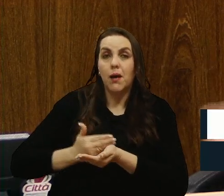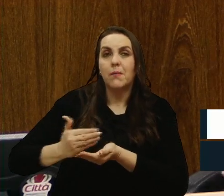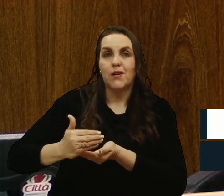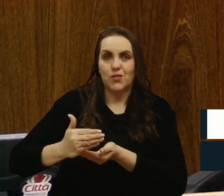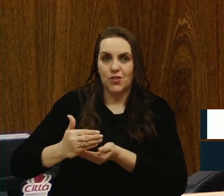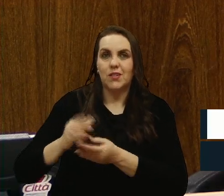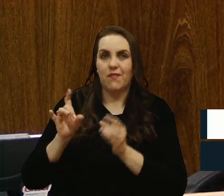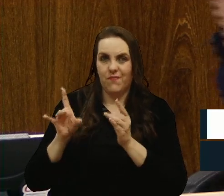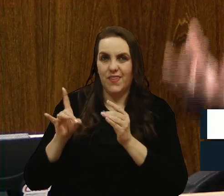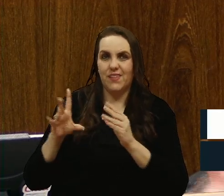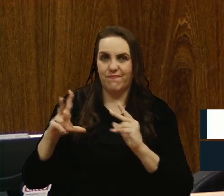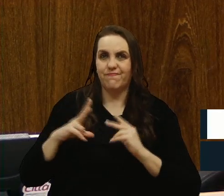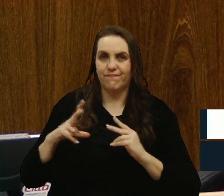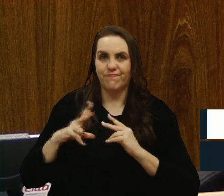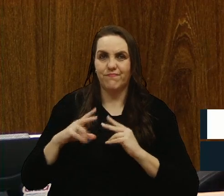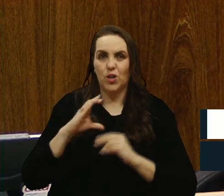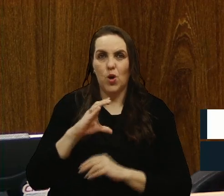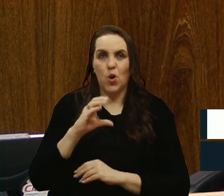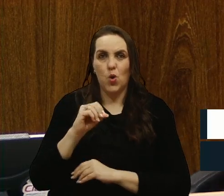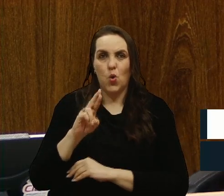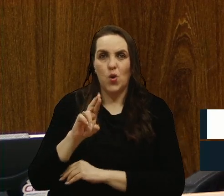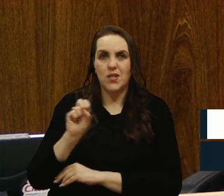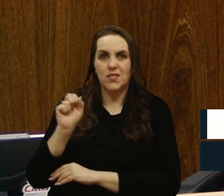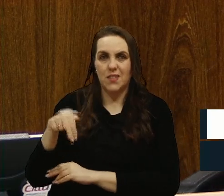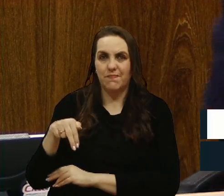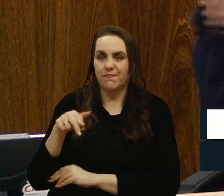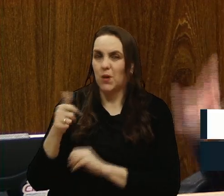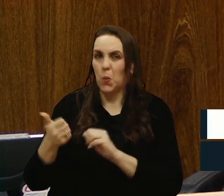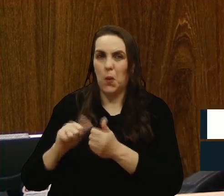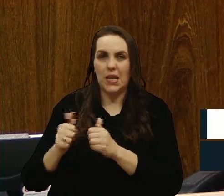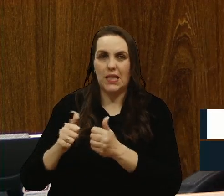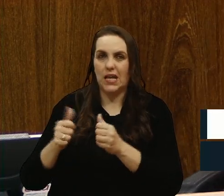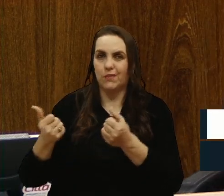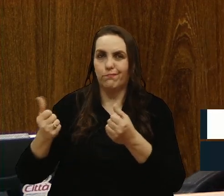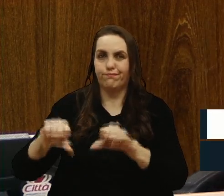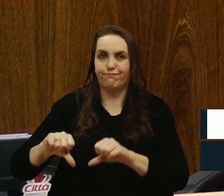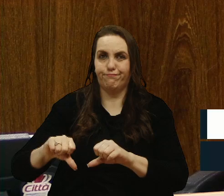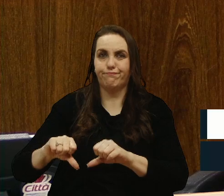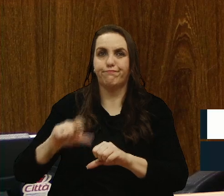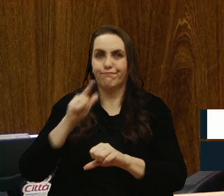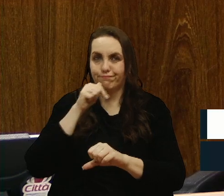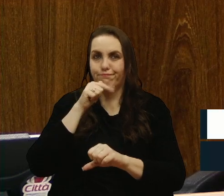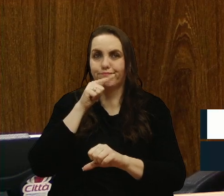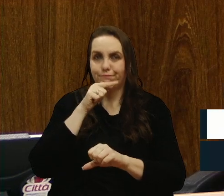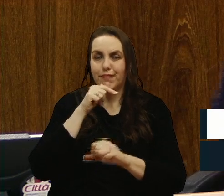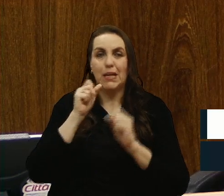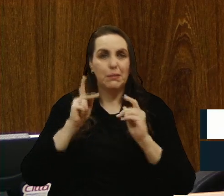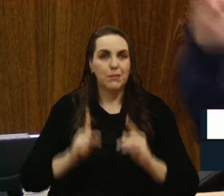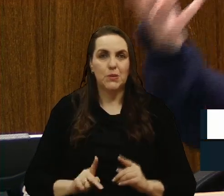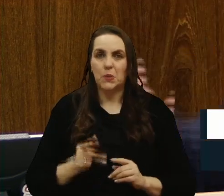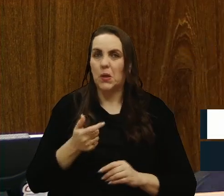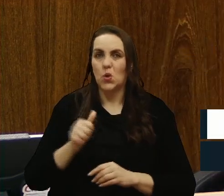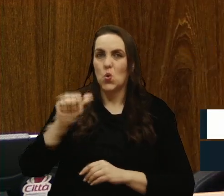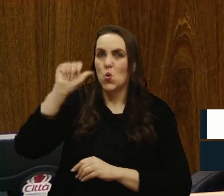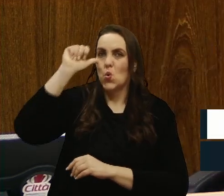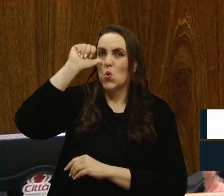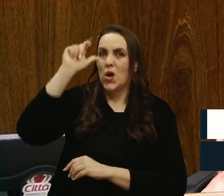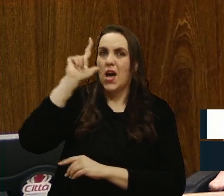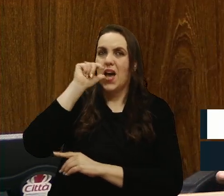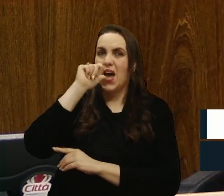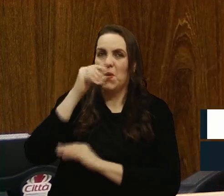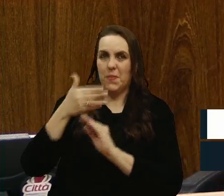a privatização da Corsã, a qualidade da água baixou muito. As pessoas não conseguem mais tomar a